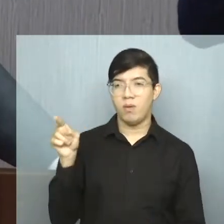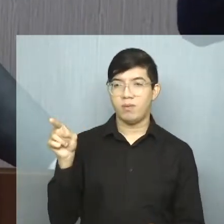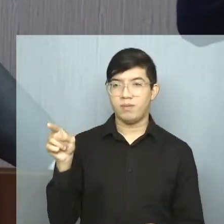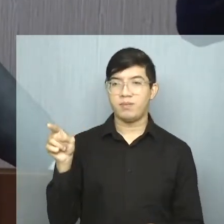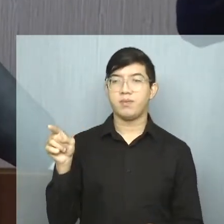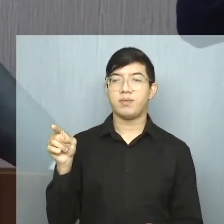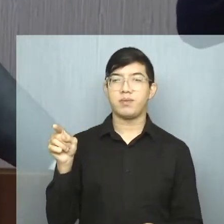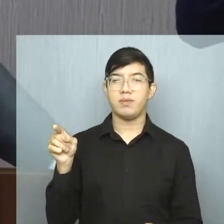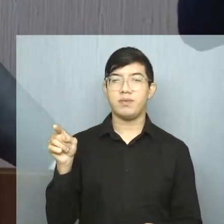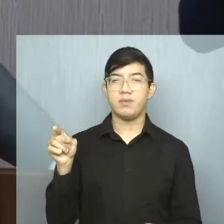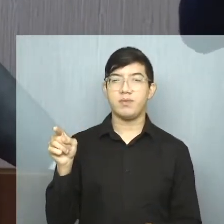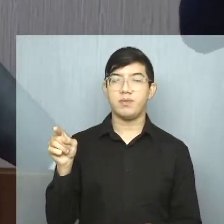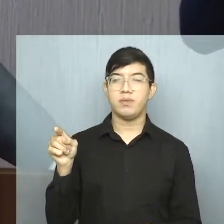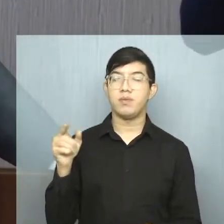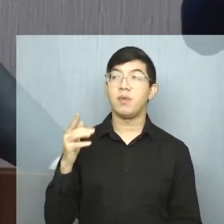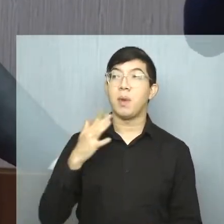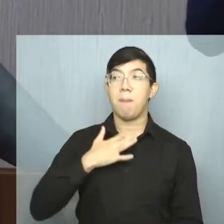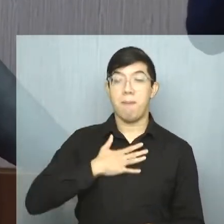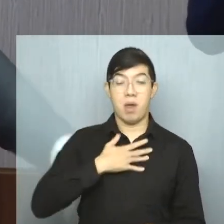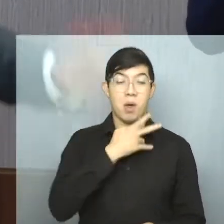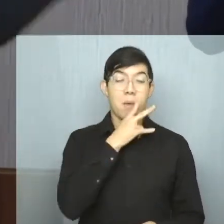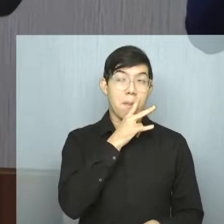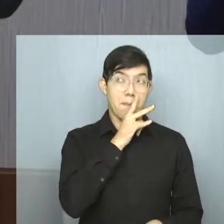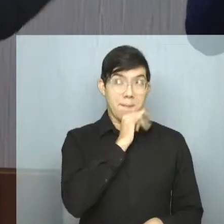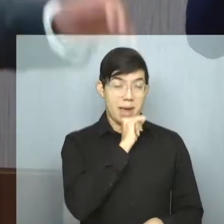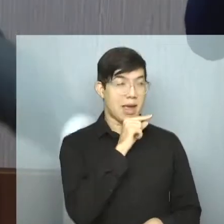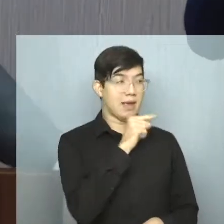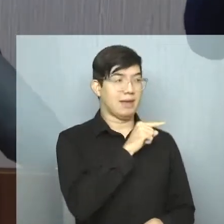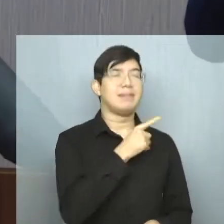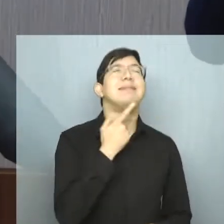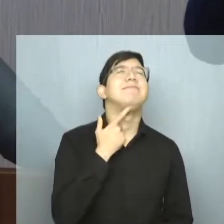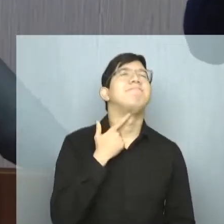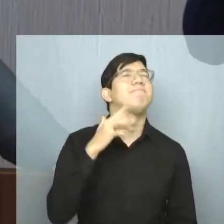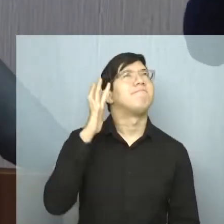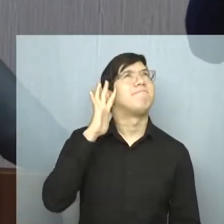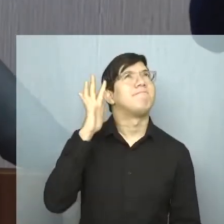o sonho do meu pai, que Deus já levou